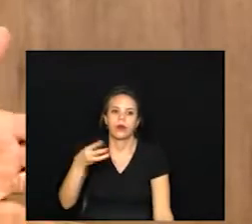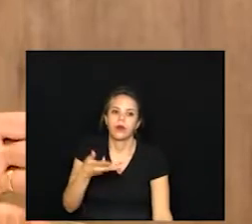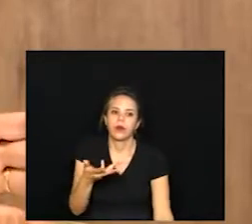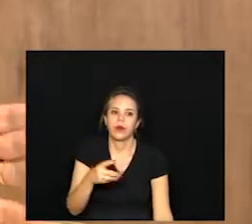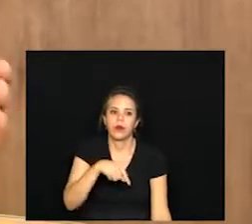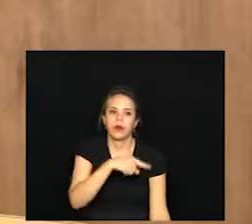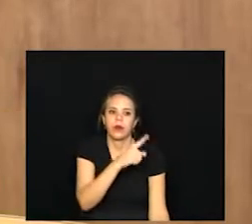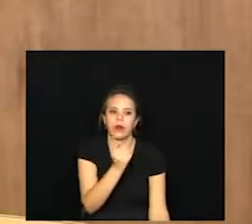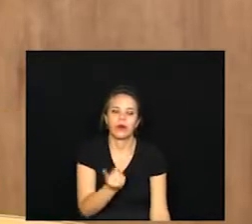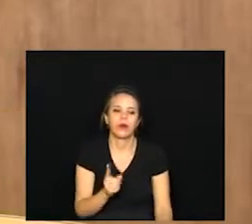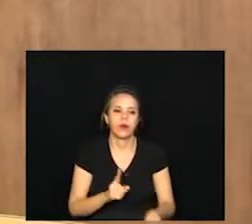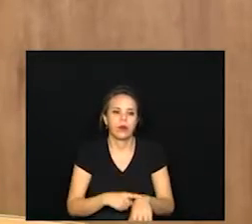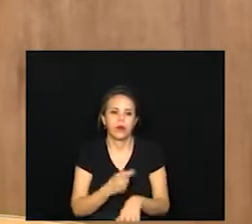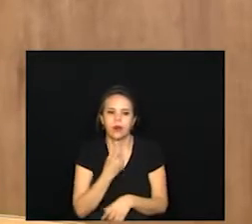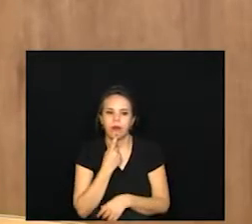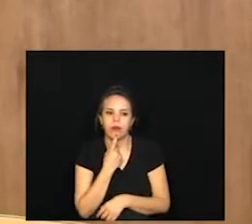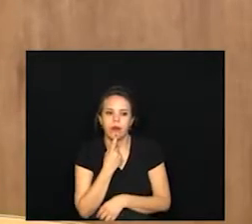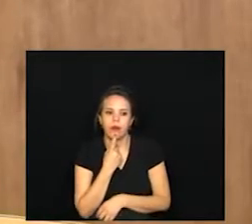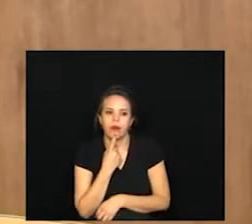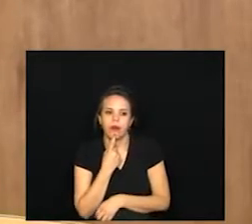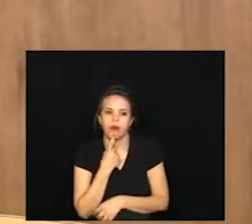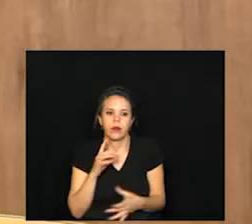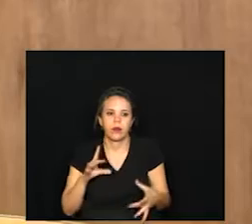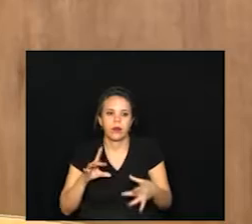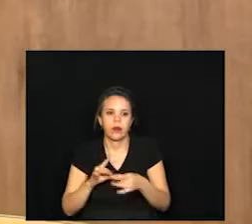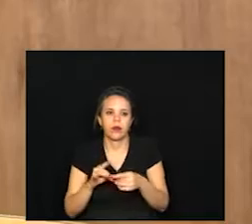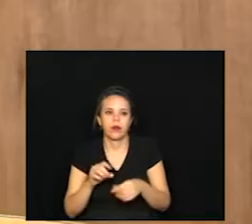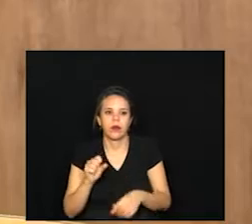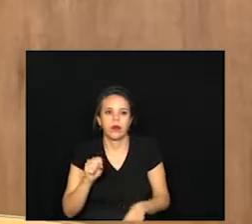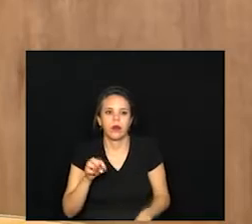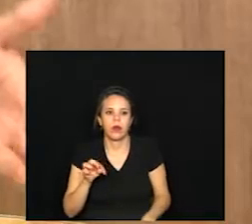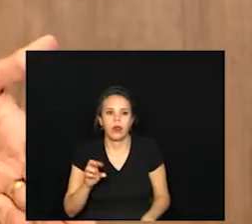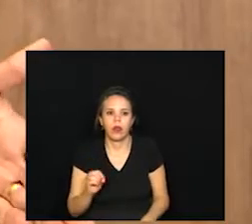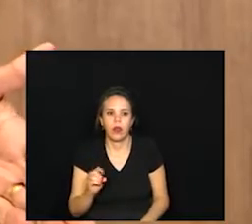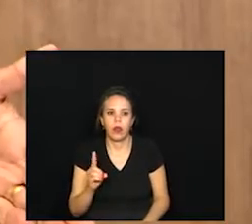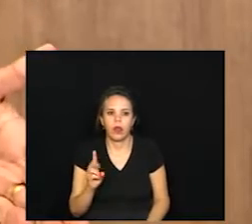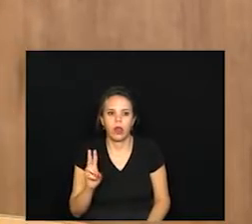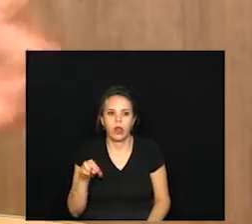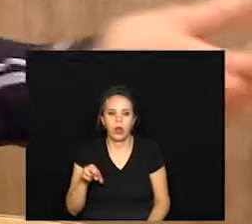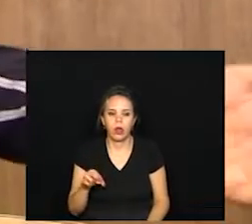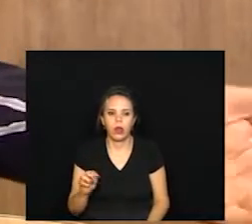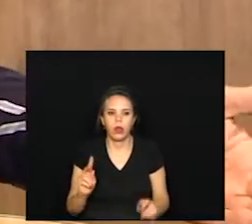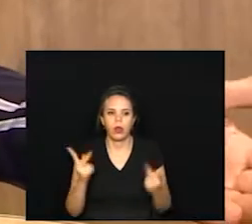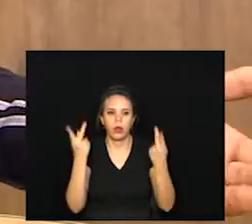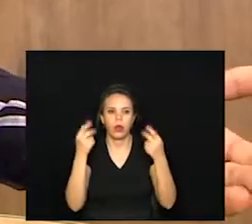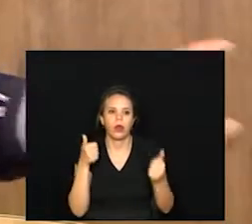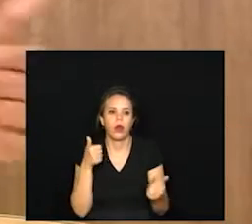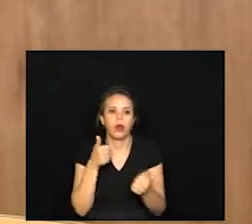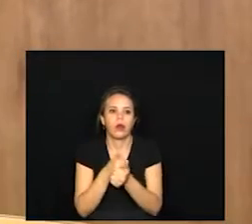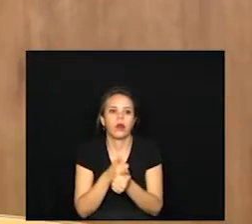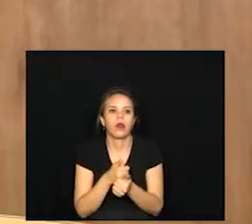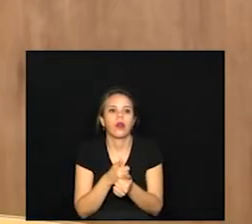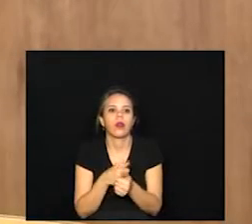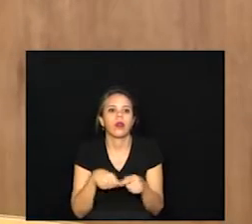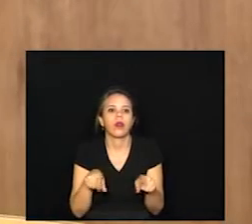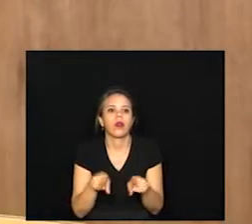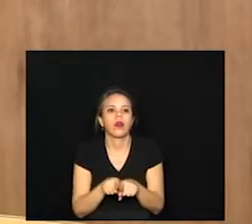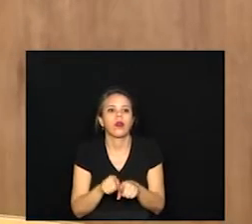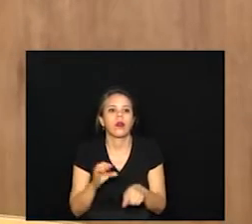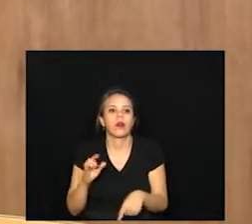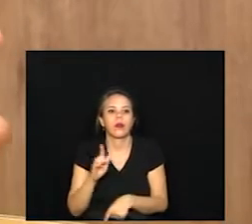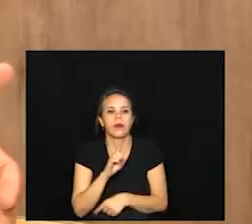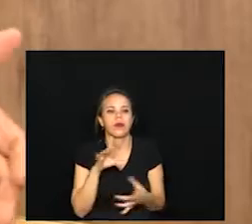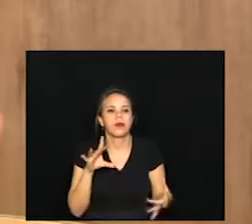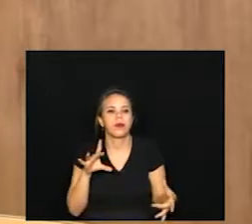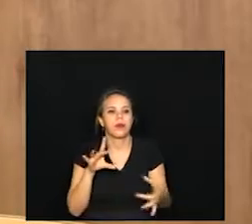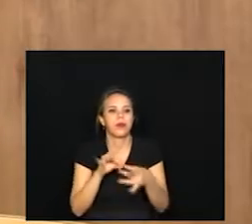aqui em Campinas, por exemplo, ela liga ali na Santos Dumont, em Hortolândia, que é a mais próxima também ali do Campo Grande, ela liga